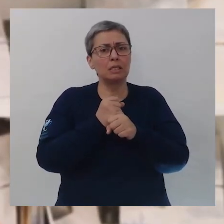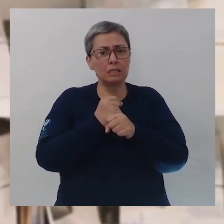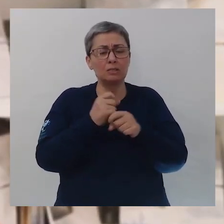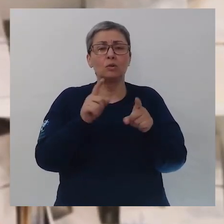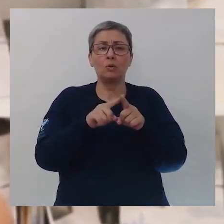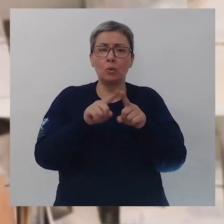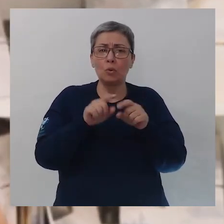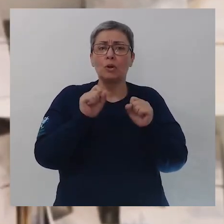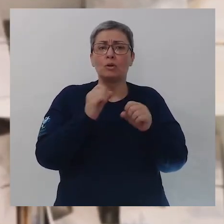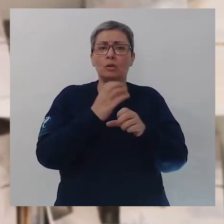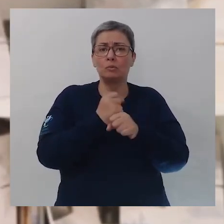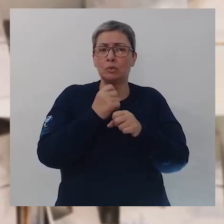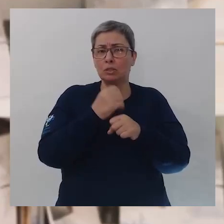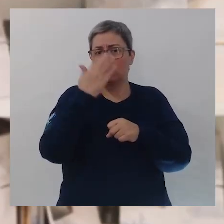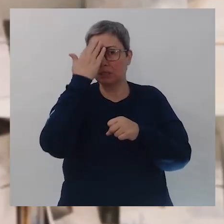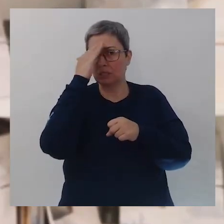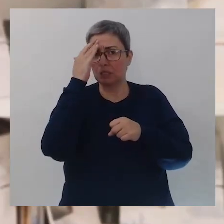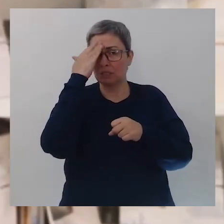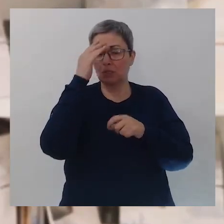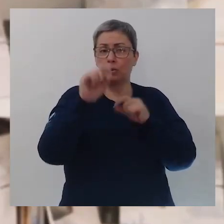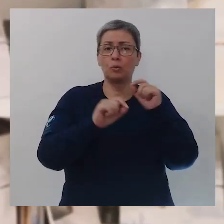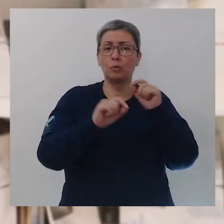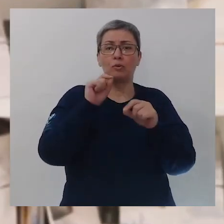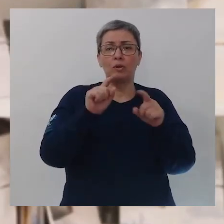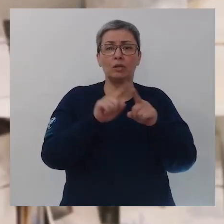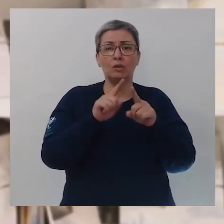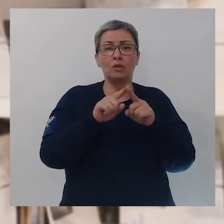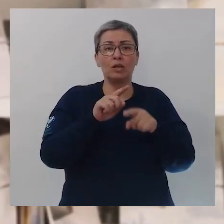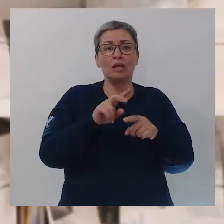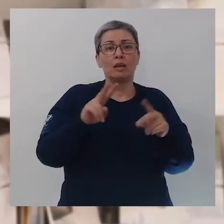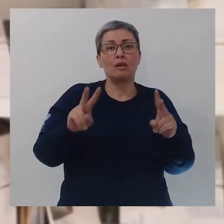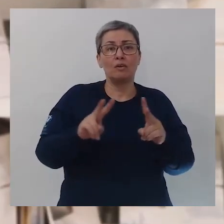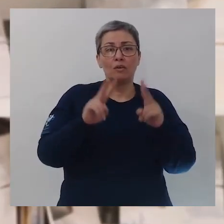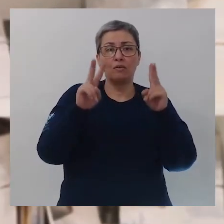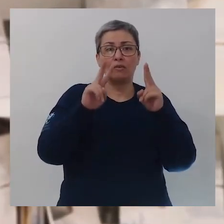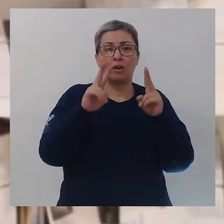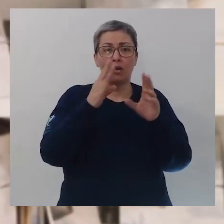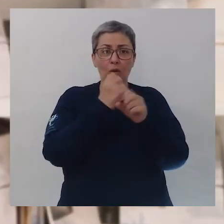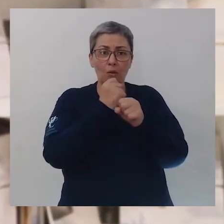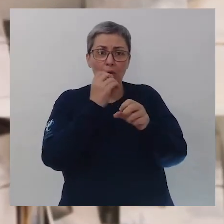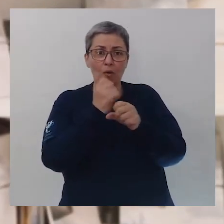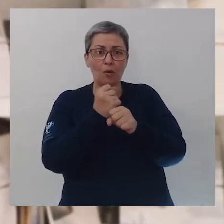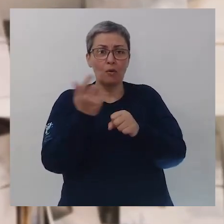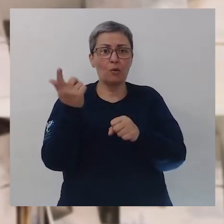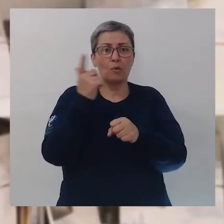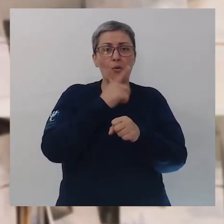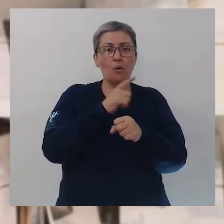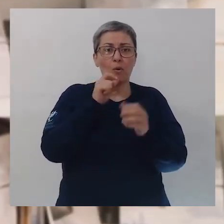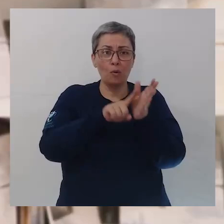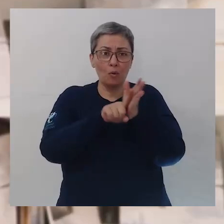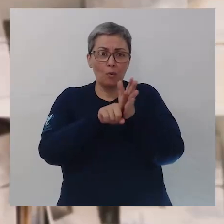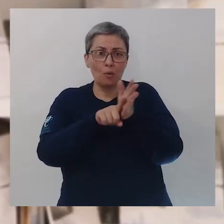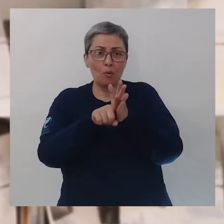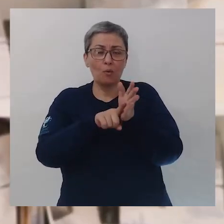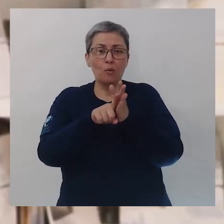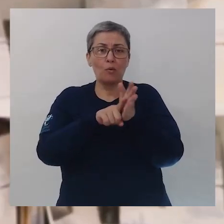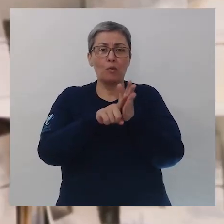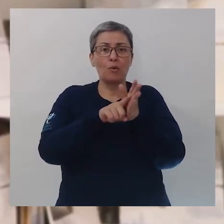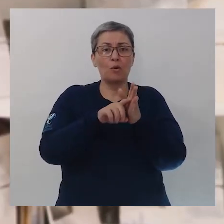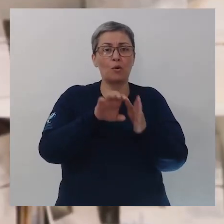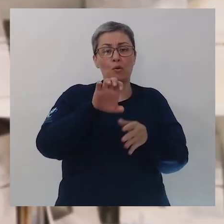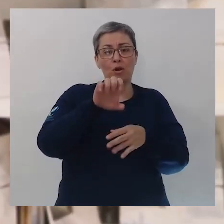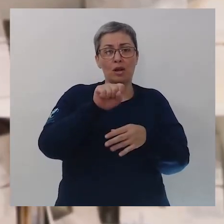Dados, para nós entendermos aqui, são valores obtidos num estudo